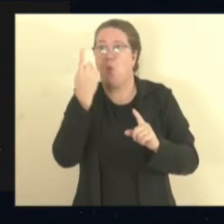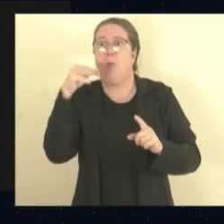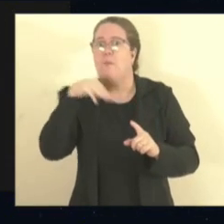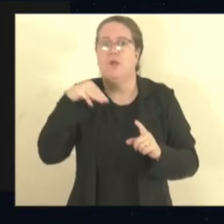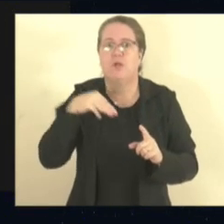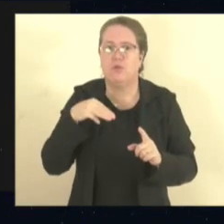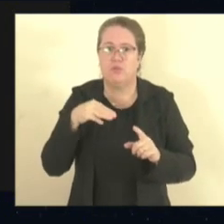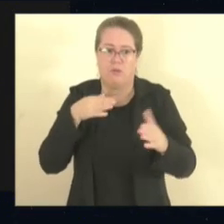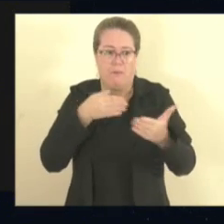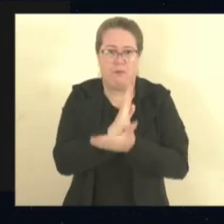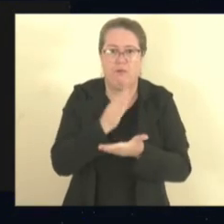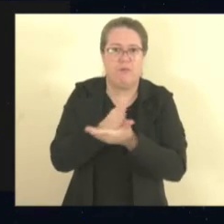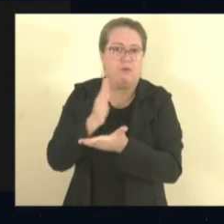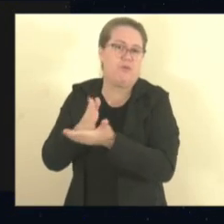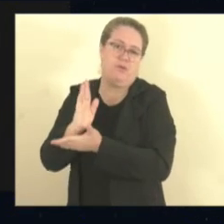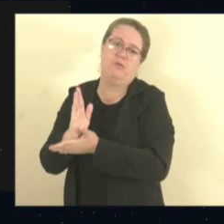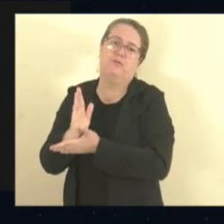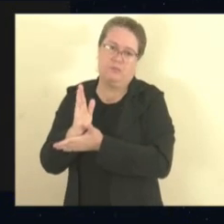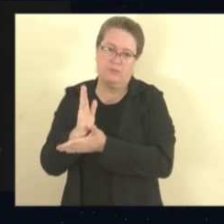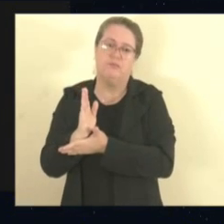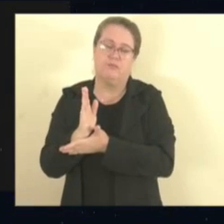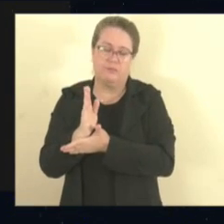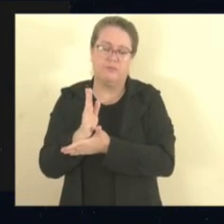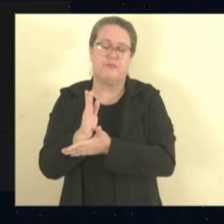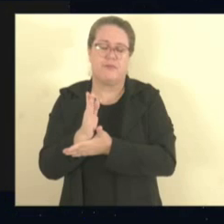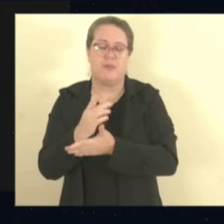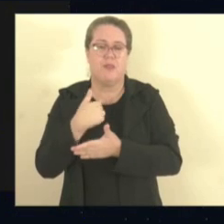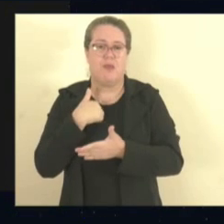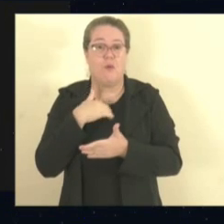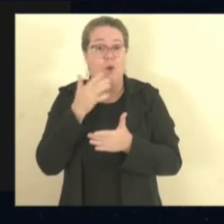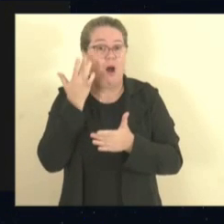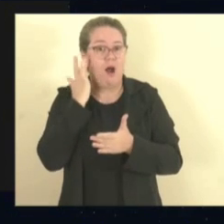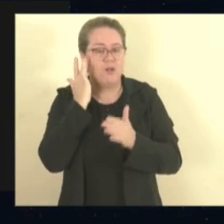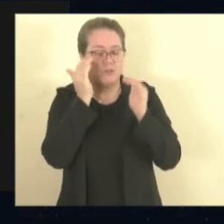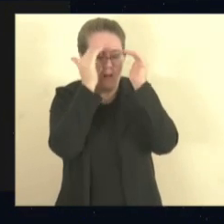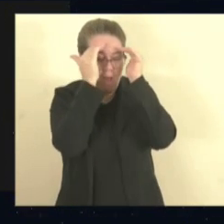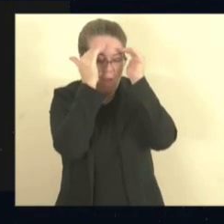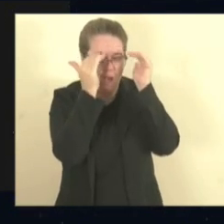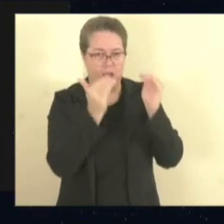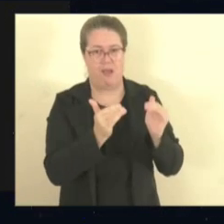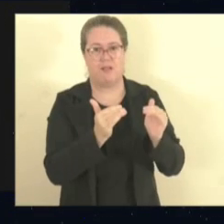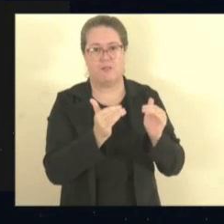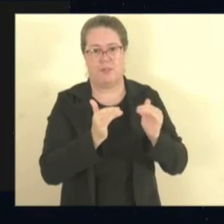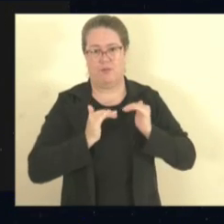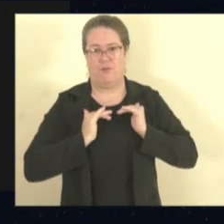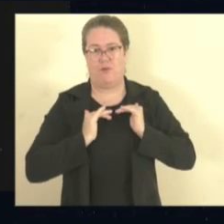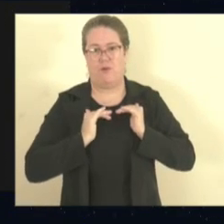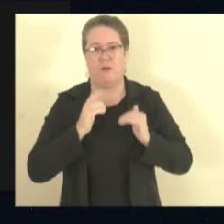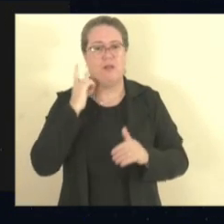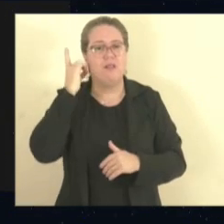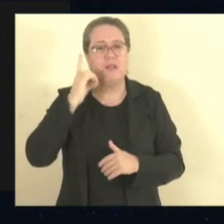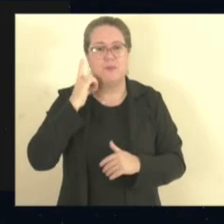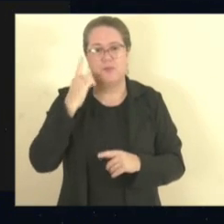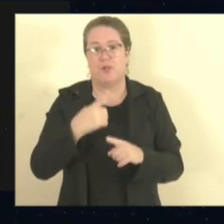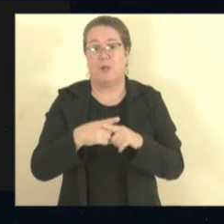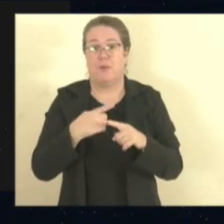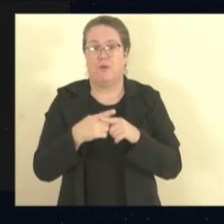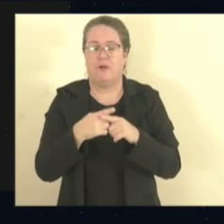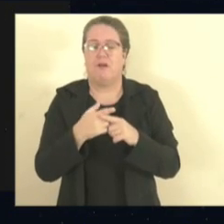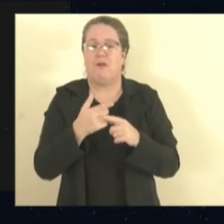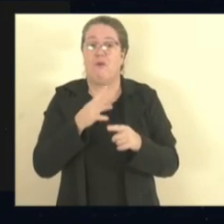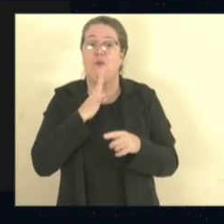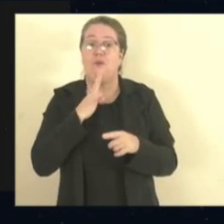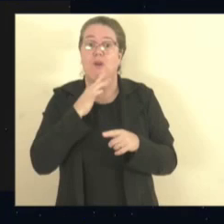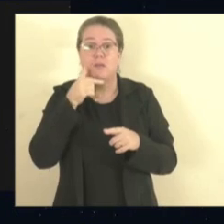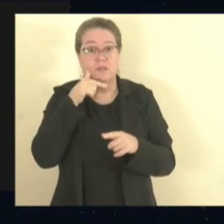no minuto seguinte. Não precisa, seria até mais respeitoso com nós, deputados. E por não acreditar em